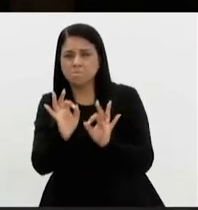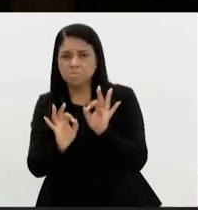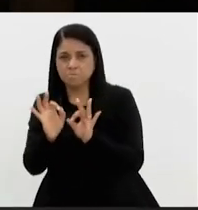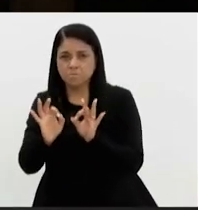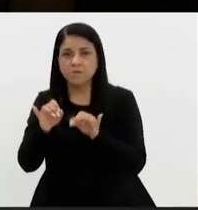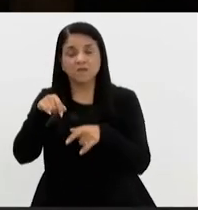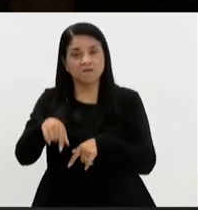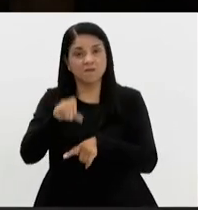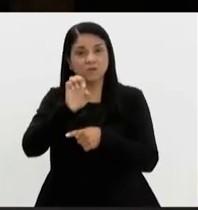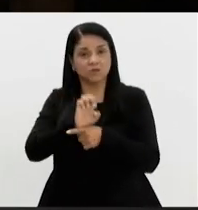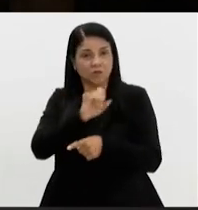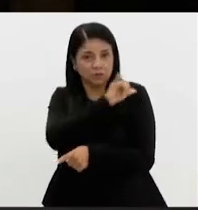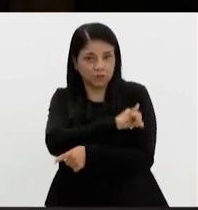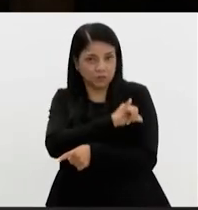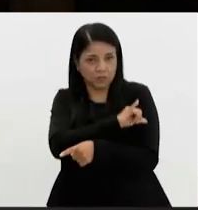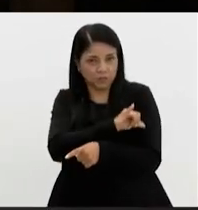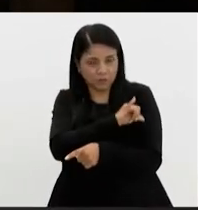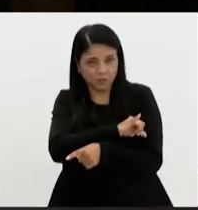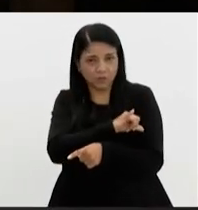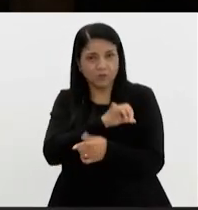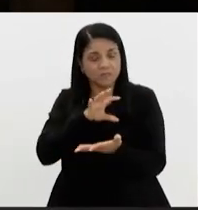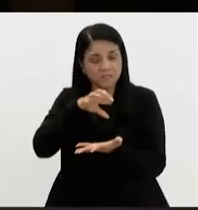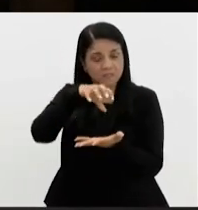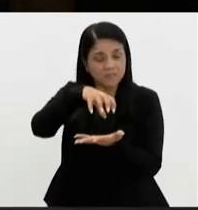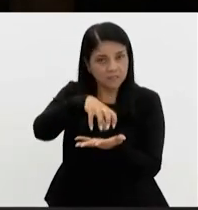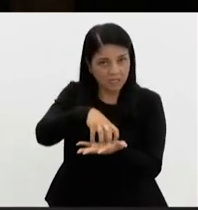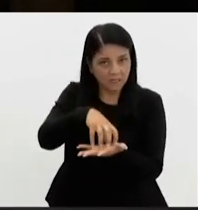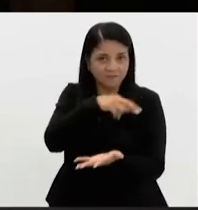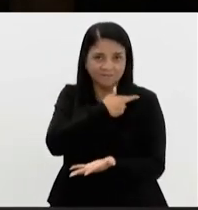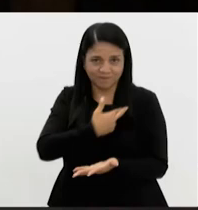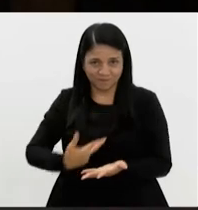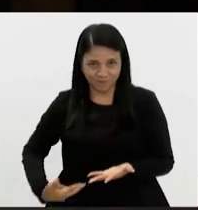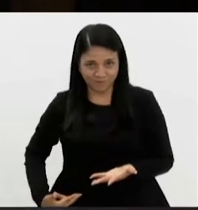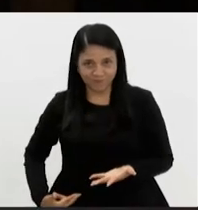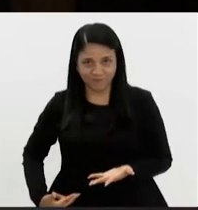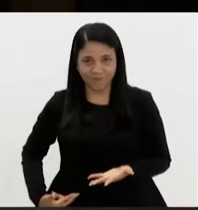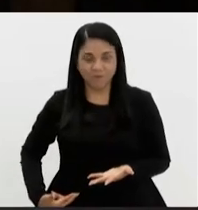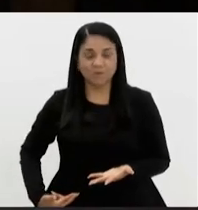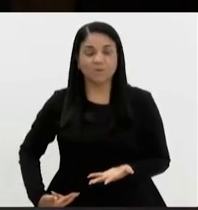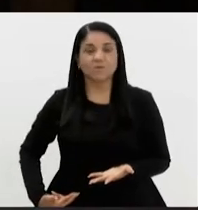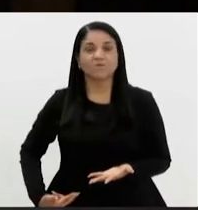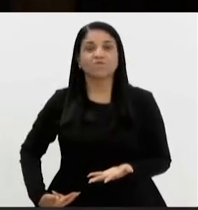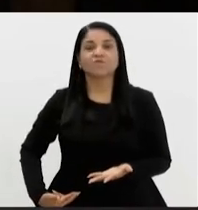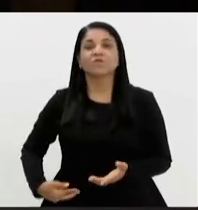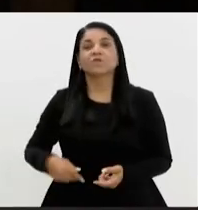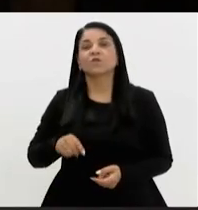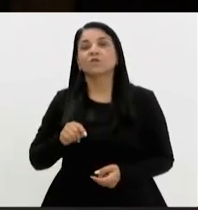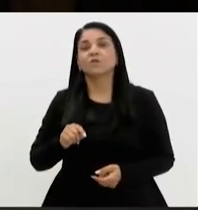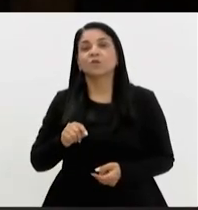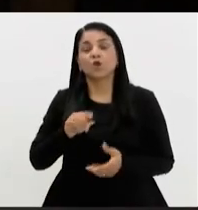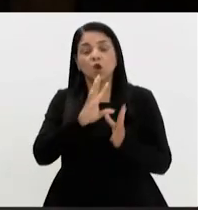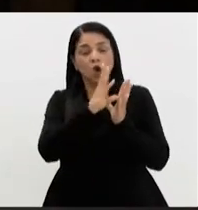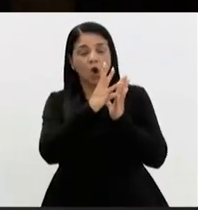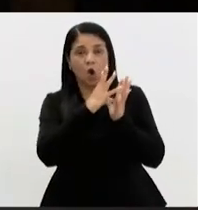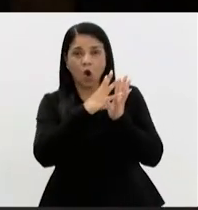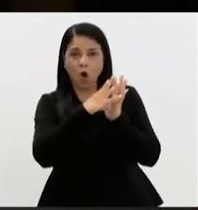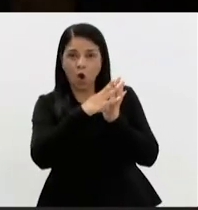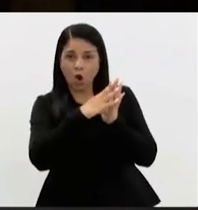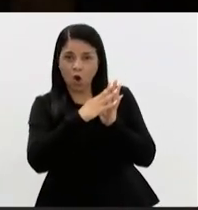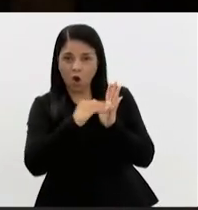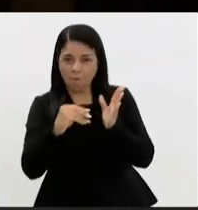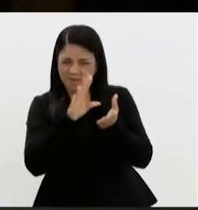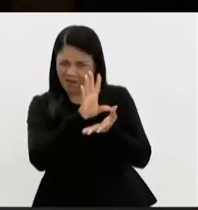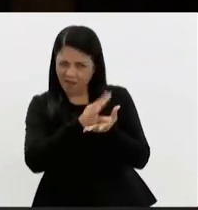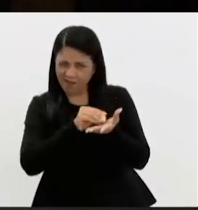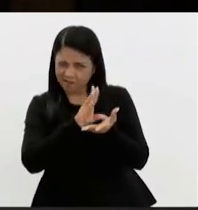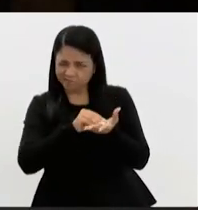aqui no Rio de Janeiro sede da República então sede da República foi copiada entre aspas eu não gosto